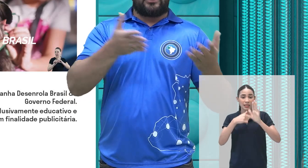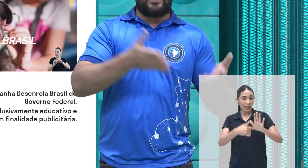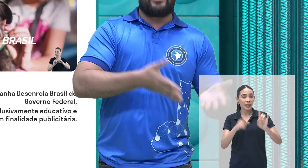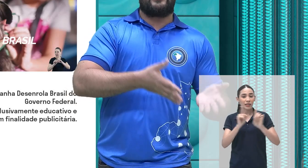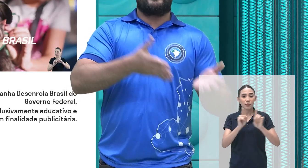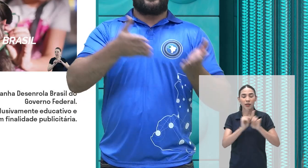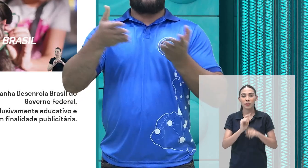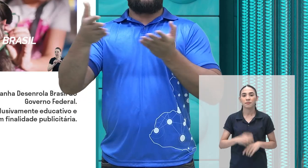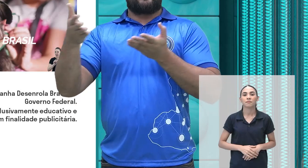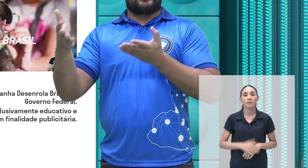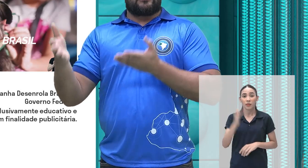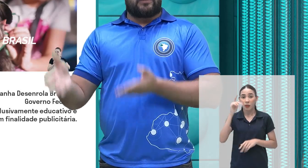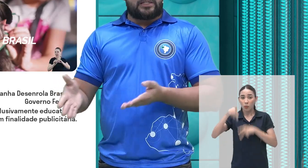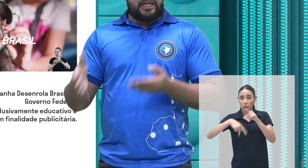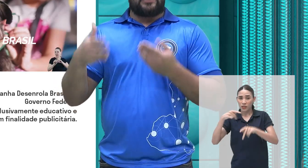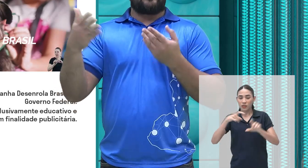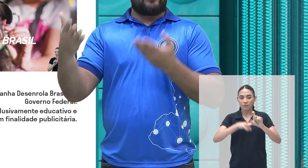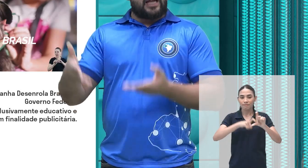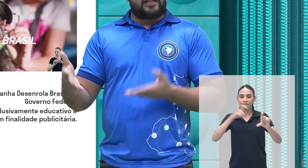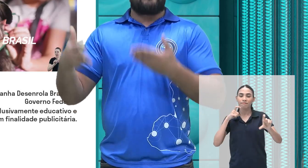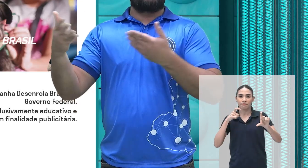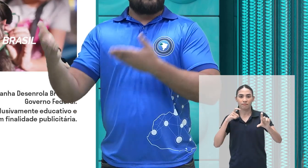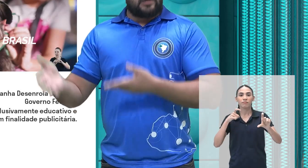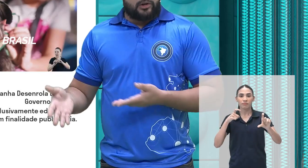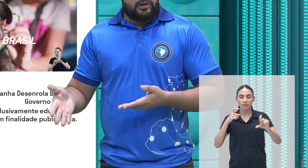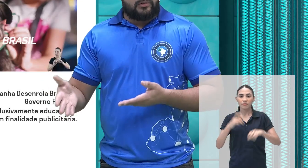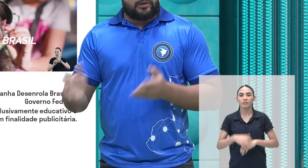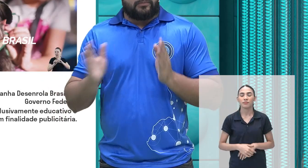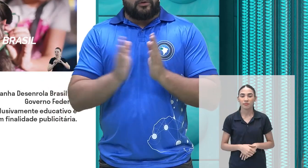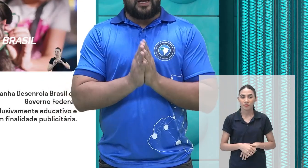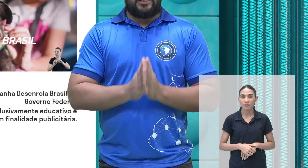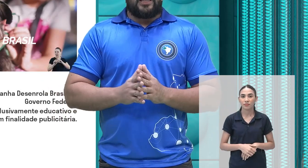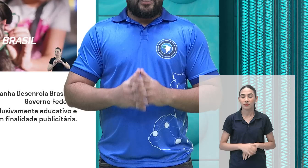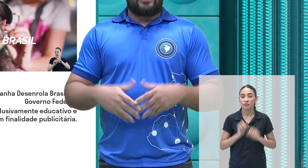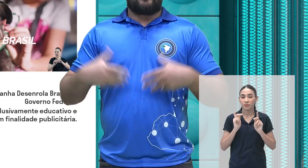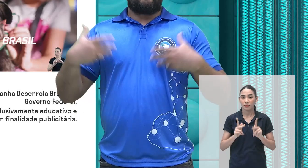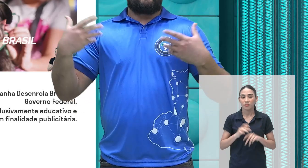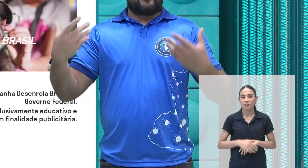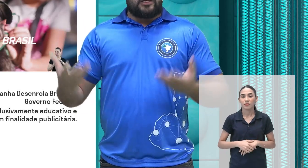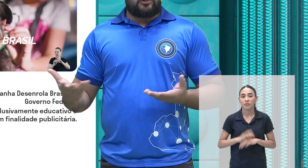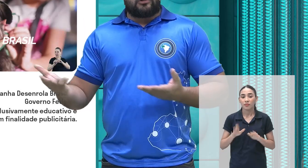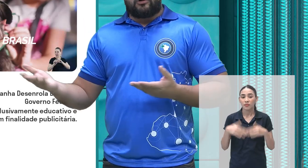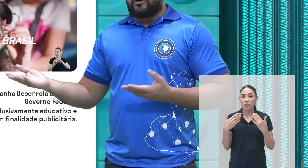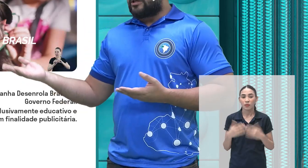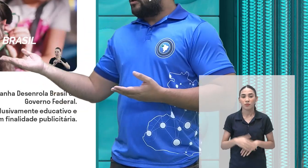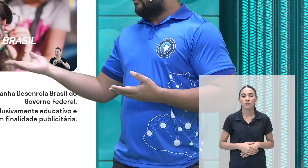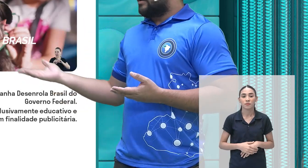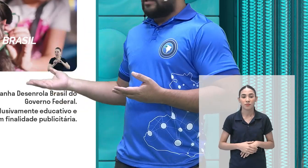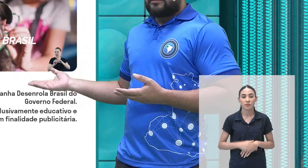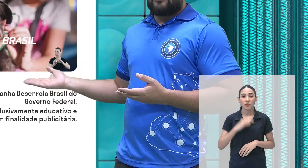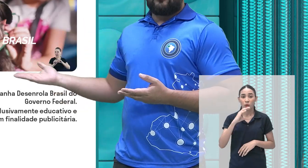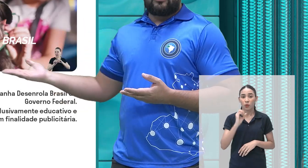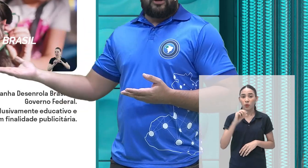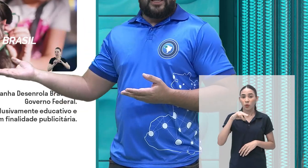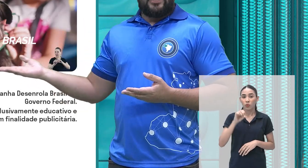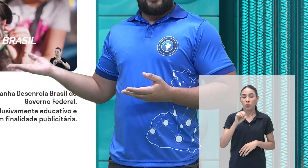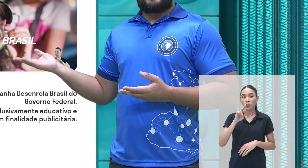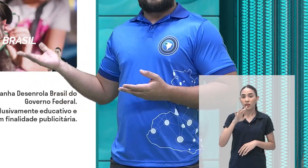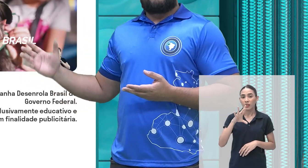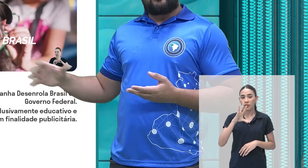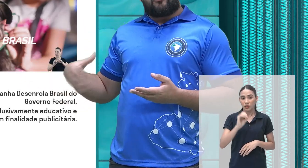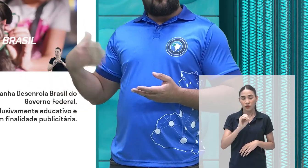também, tirar a população brasileira endividada das dívidas, ok? Então, sentido conotativo aqui se